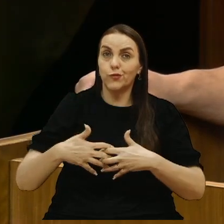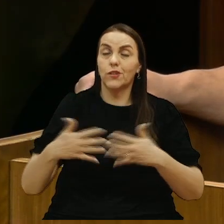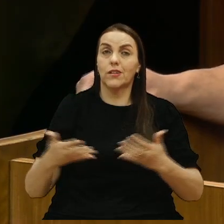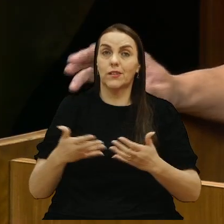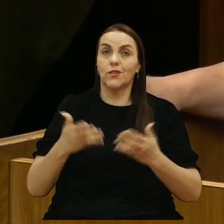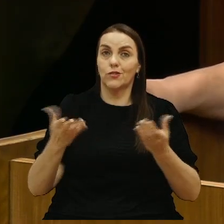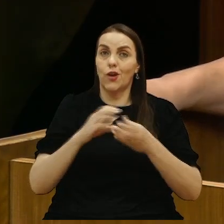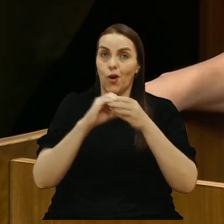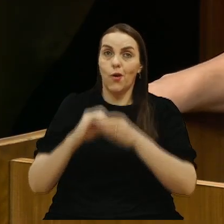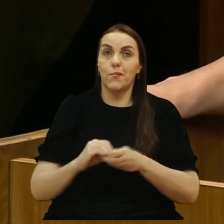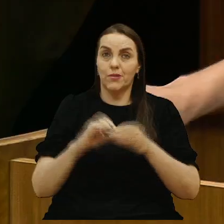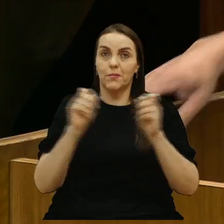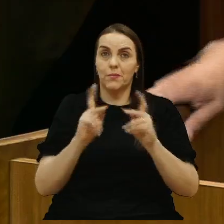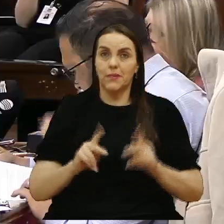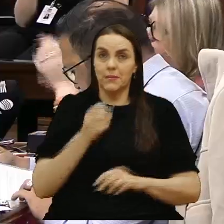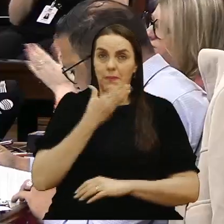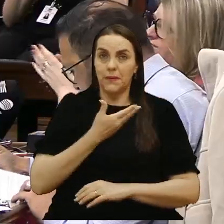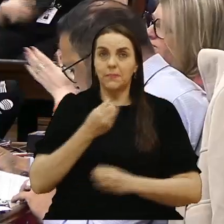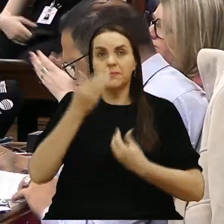Bem. Muito obrigado.